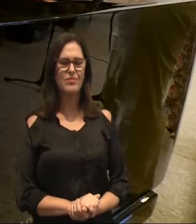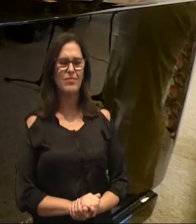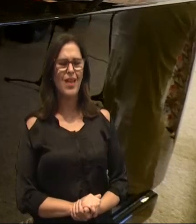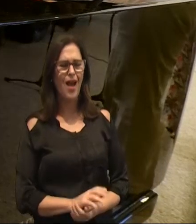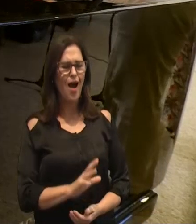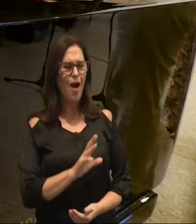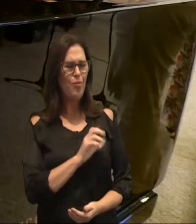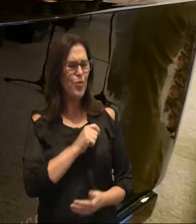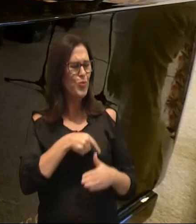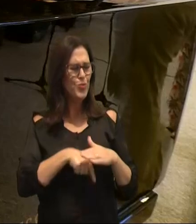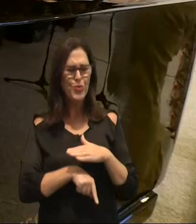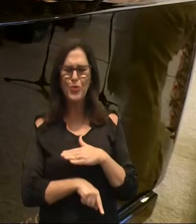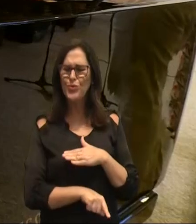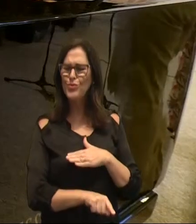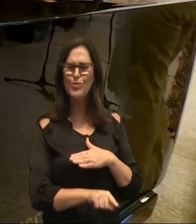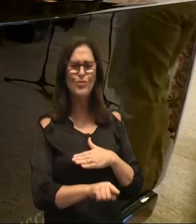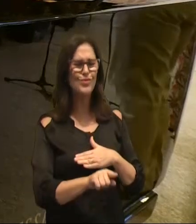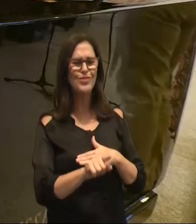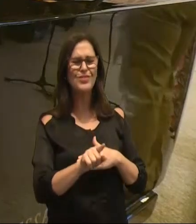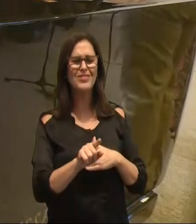Quanto